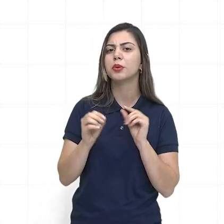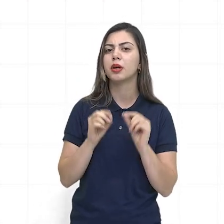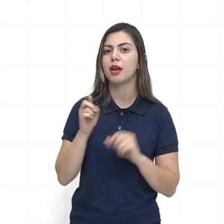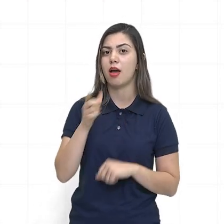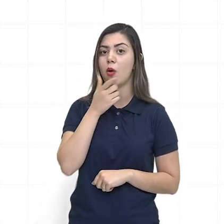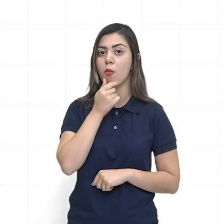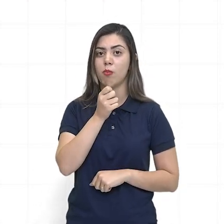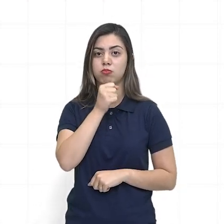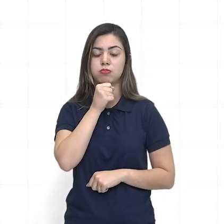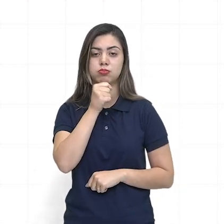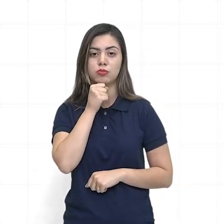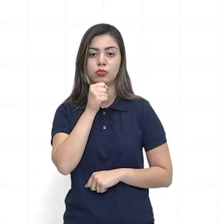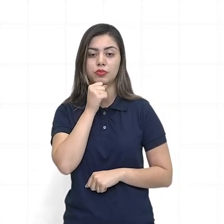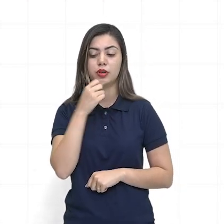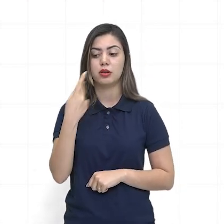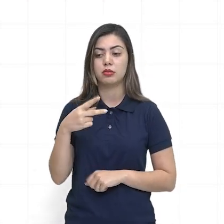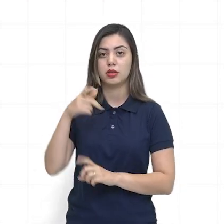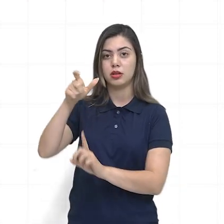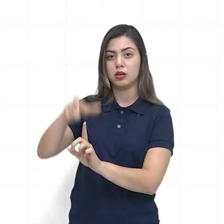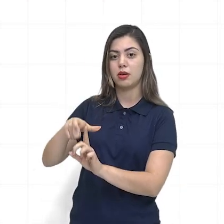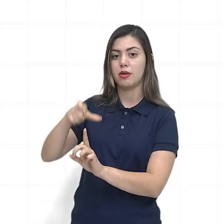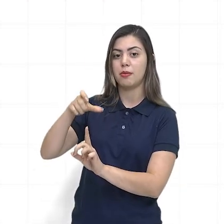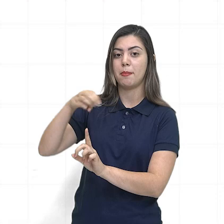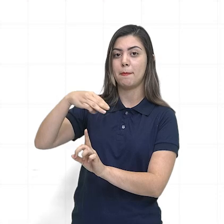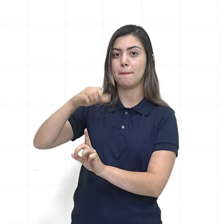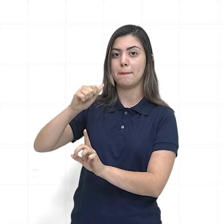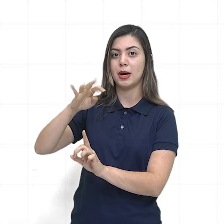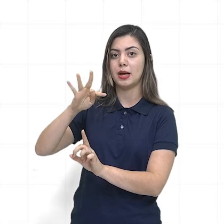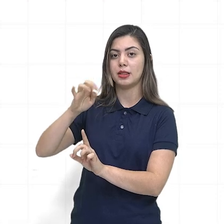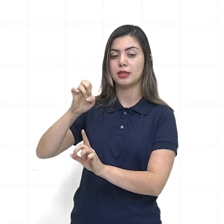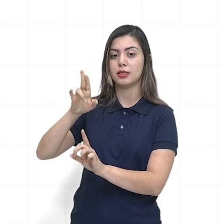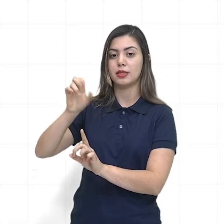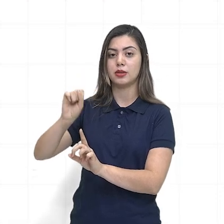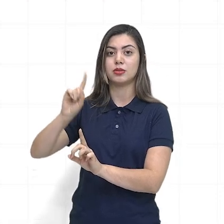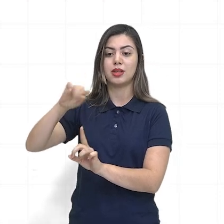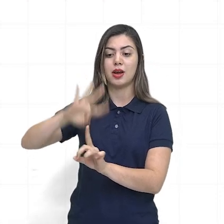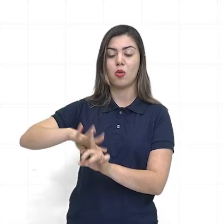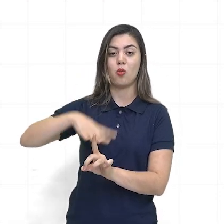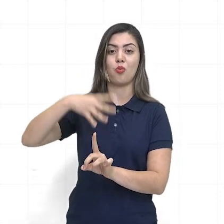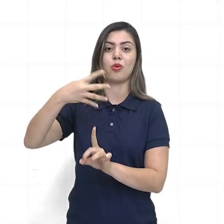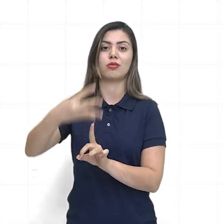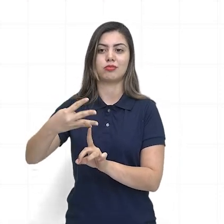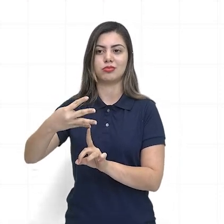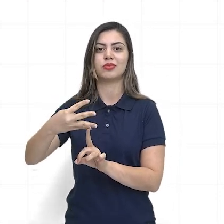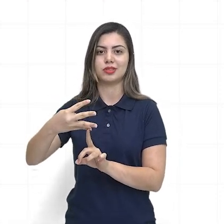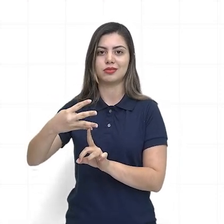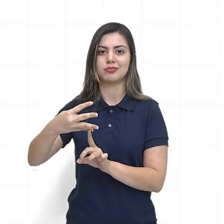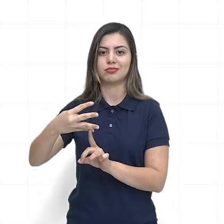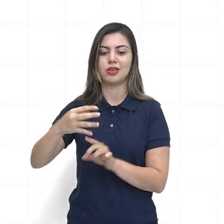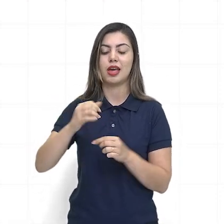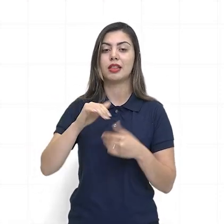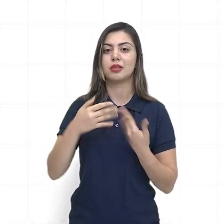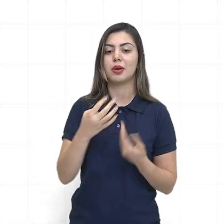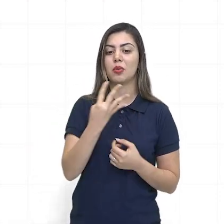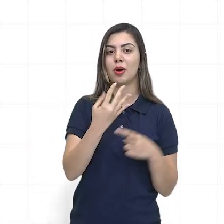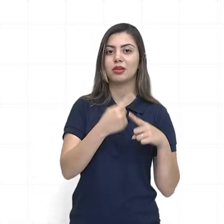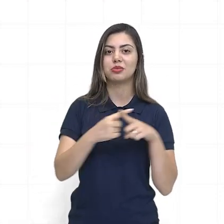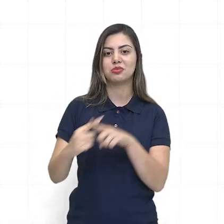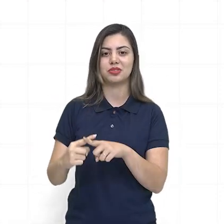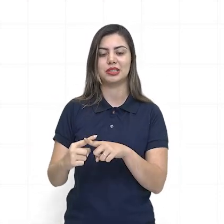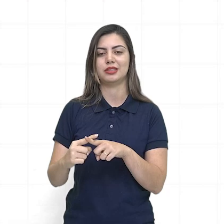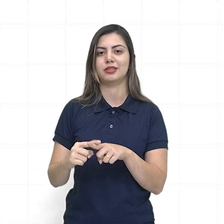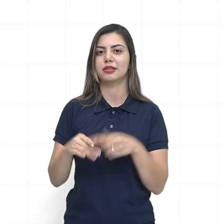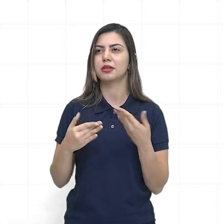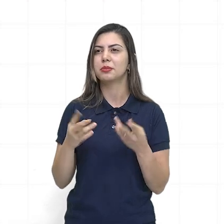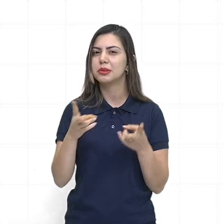lá de Mateus é 4 vezes maior. Então, aí eu já tenho o quê? Eu já tenho 4